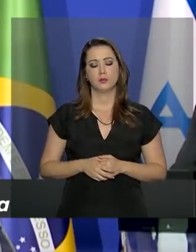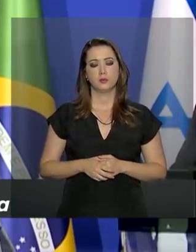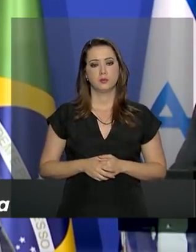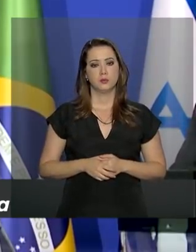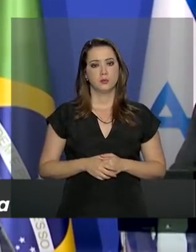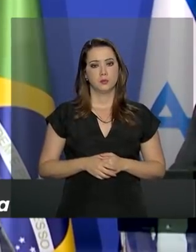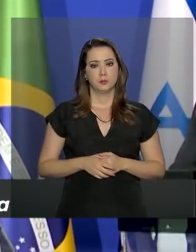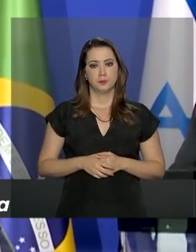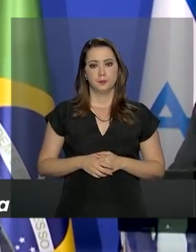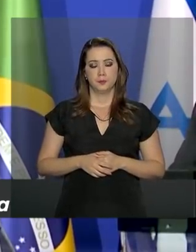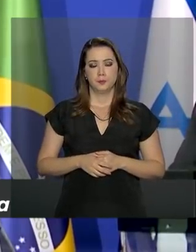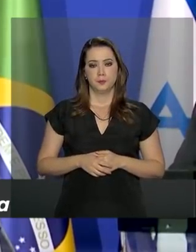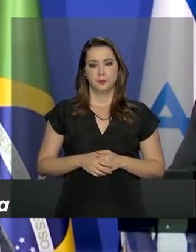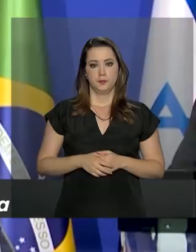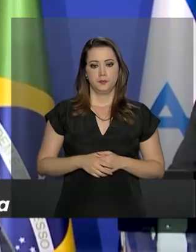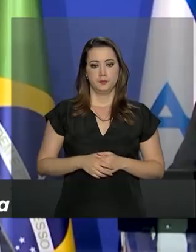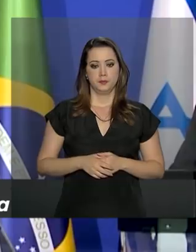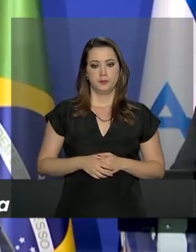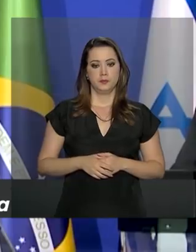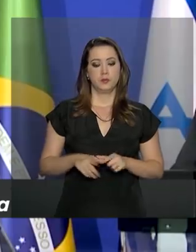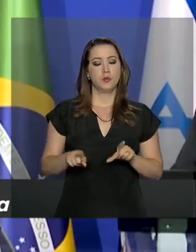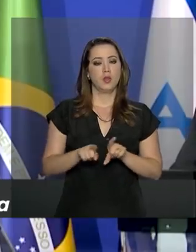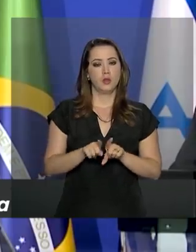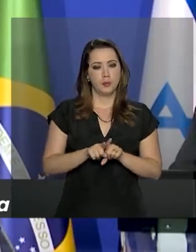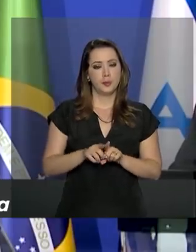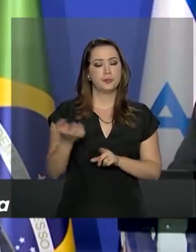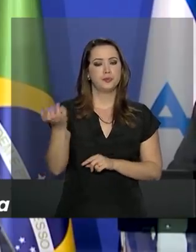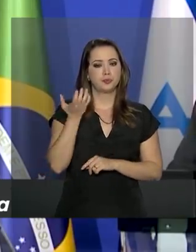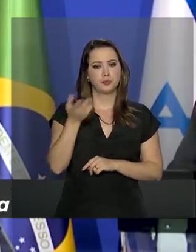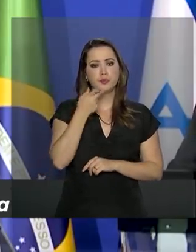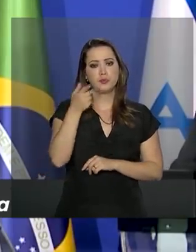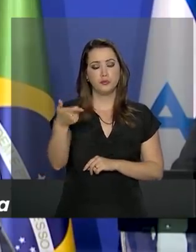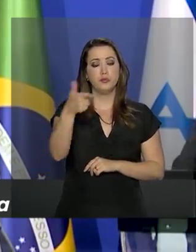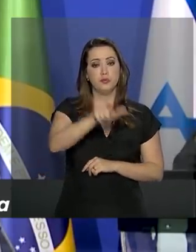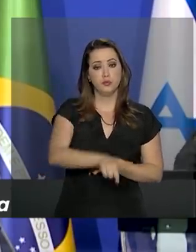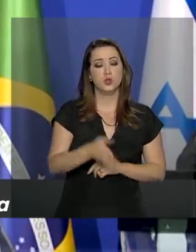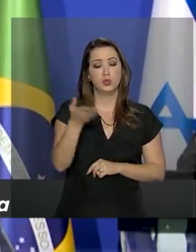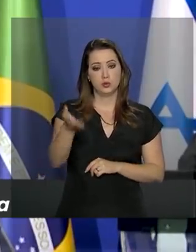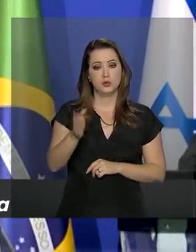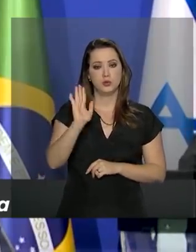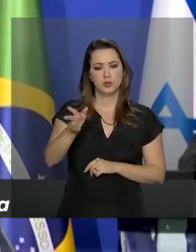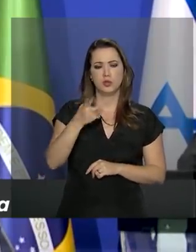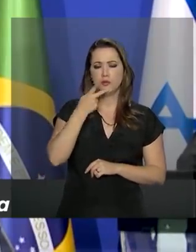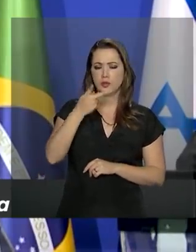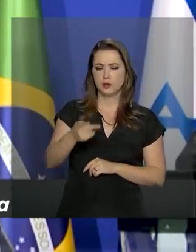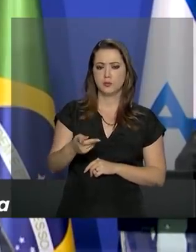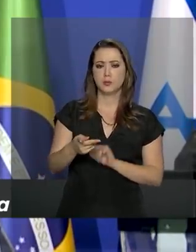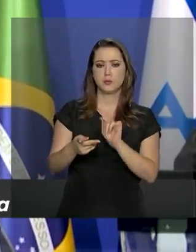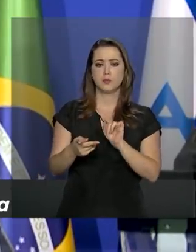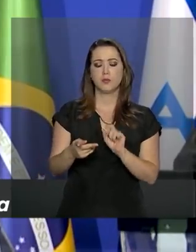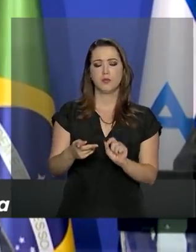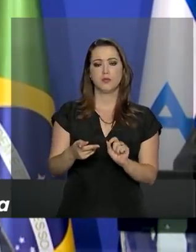man who's today with us. Eu quero repetir aqui o que eu disse durante